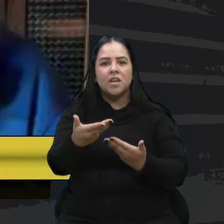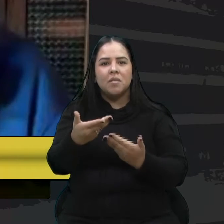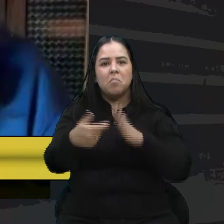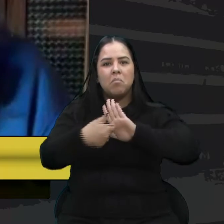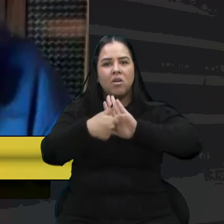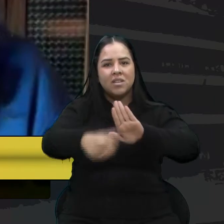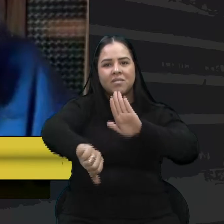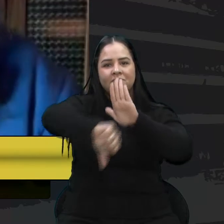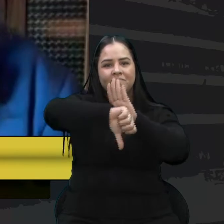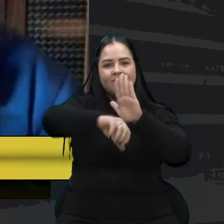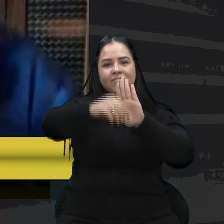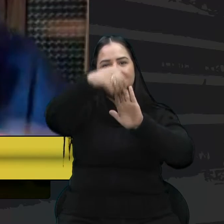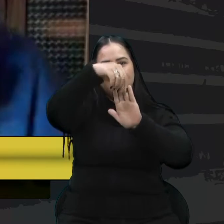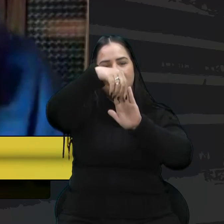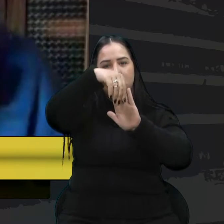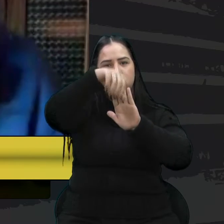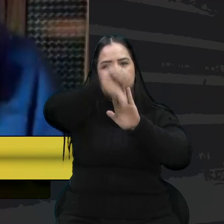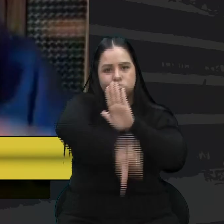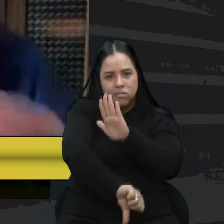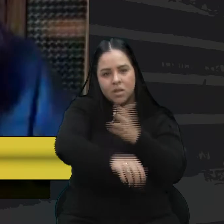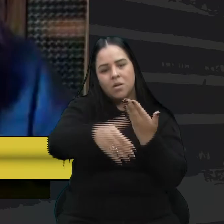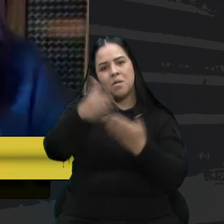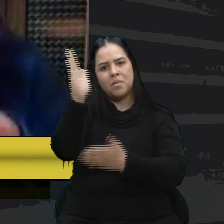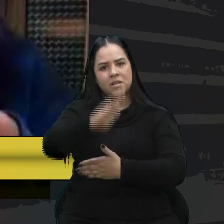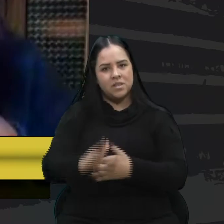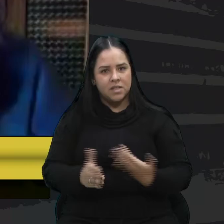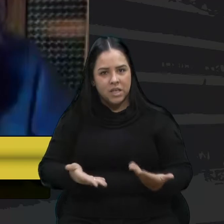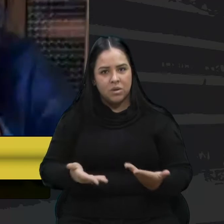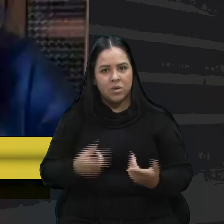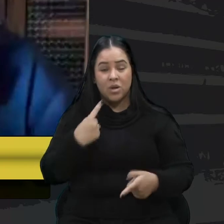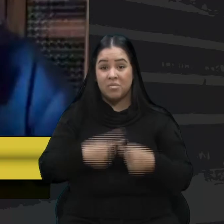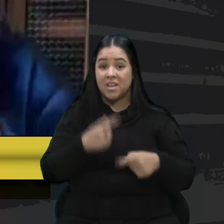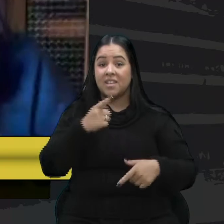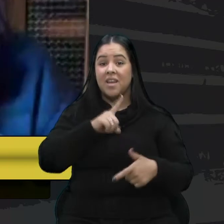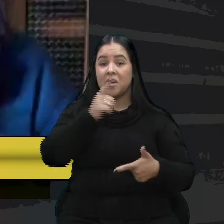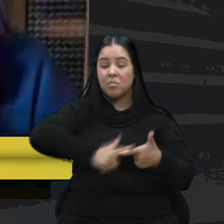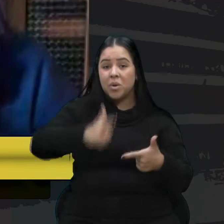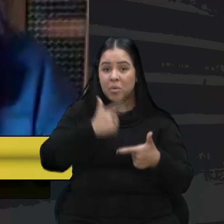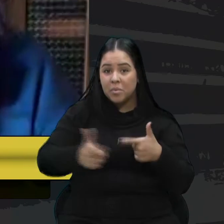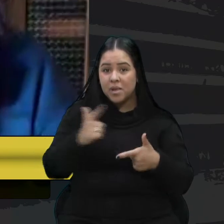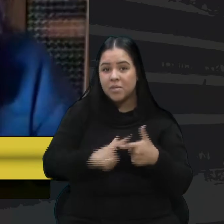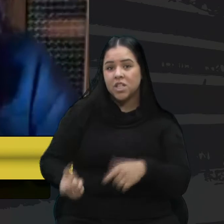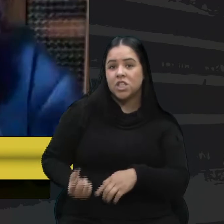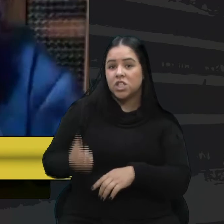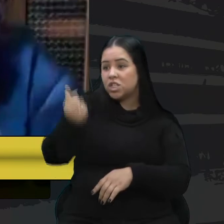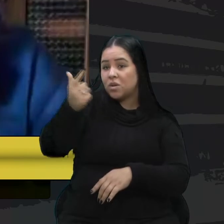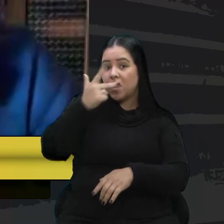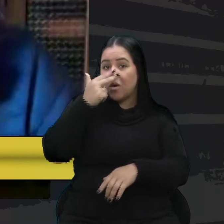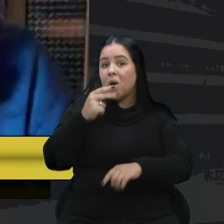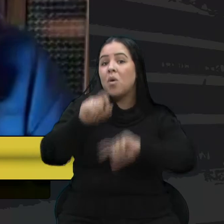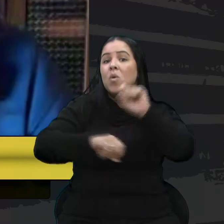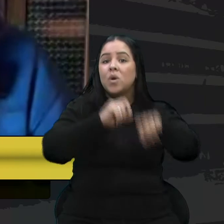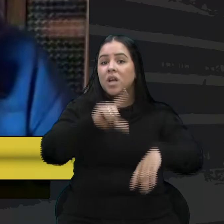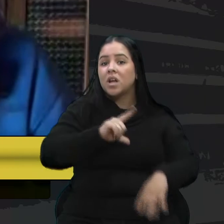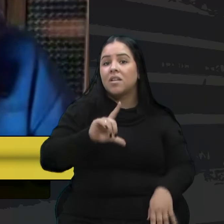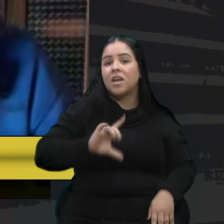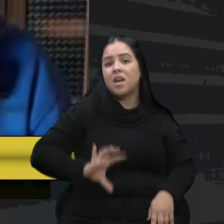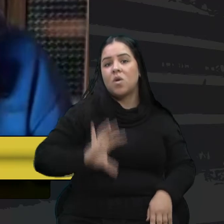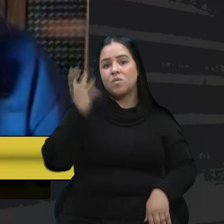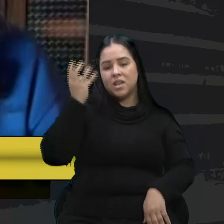temos problemas econômicos hoje, são muito gerados pela posição de um presidente como a gente tem hoje.